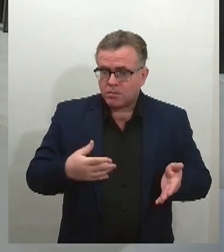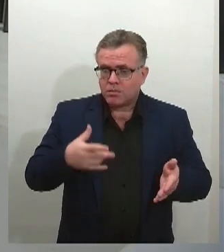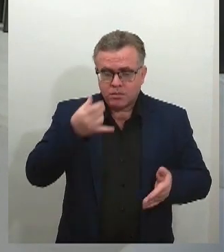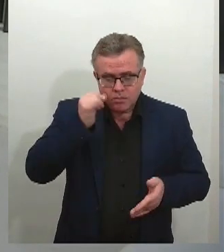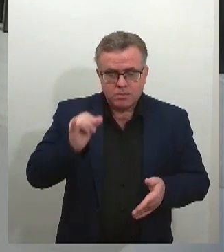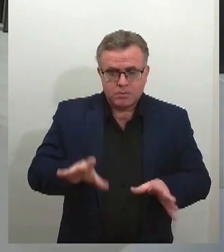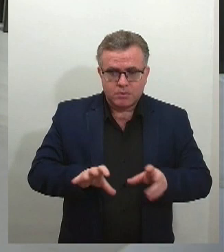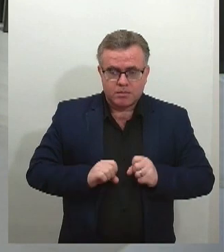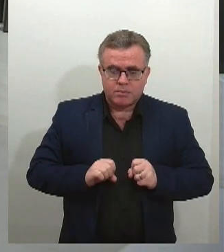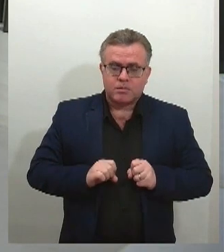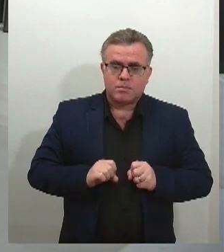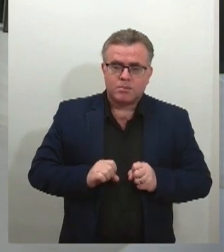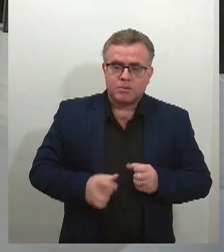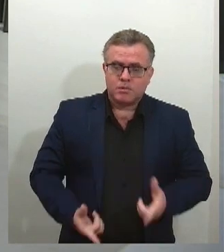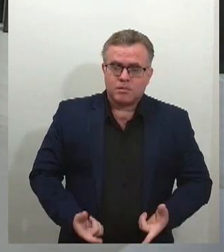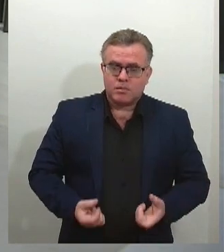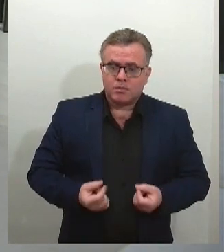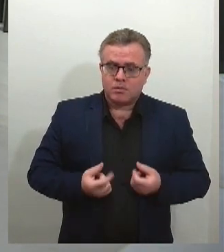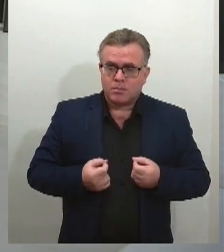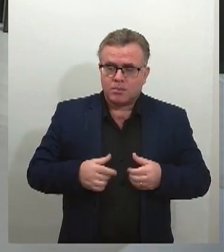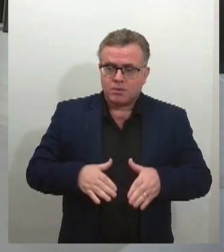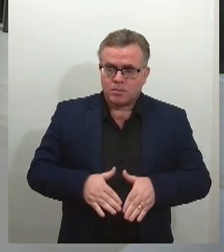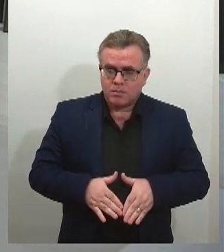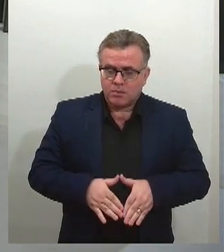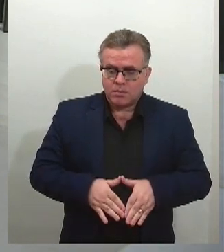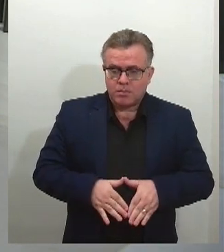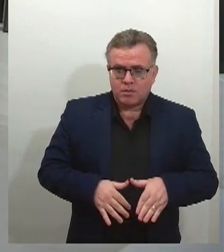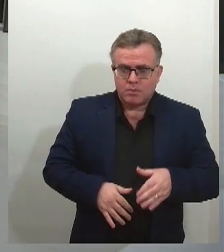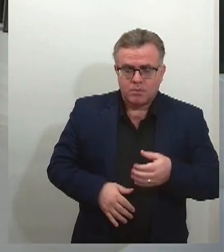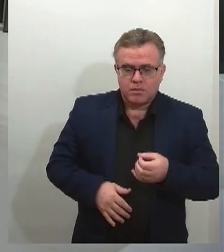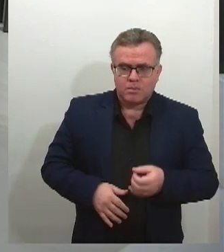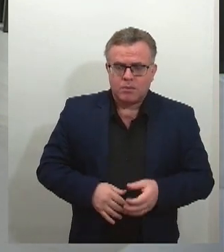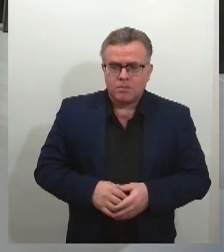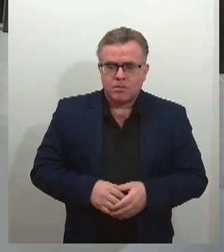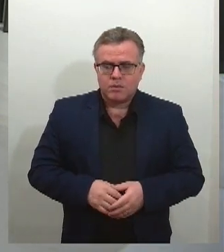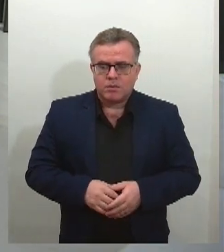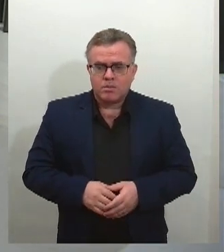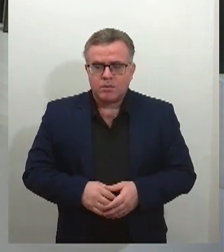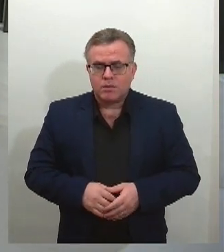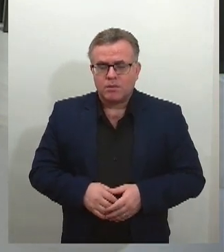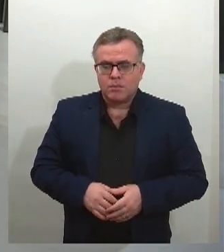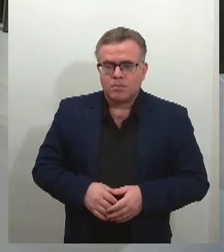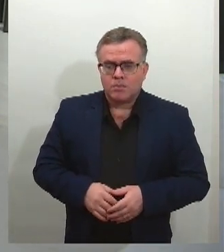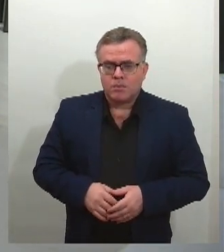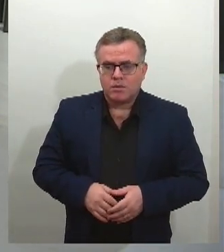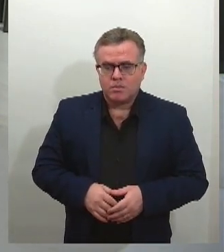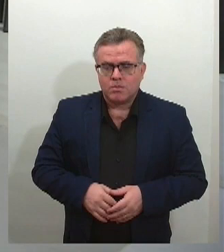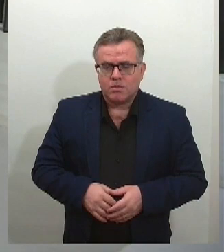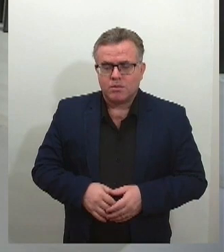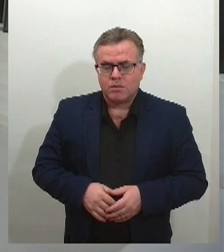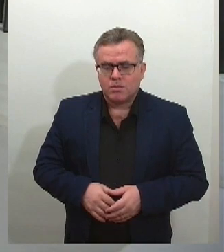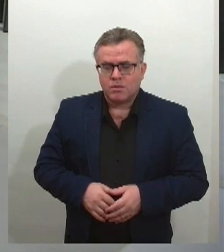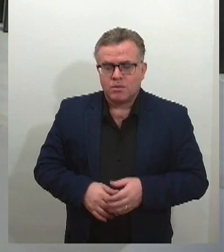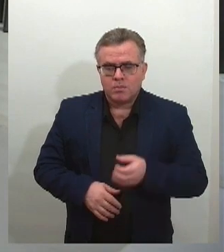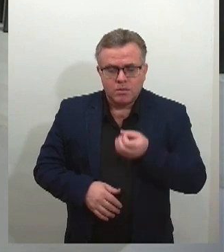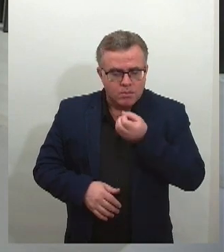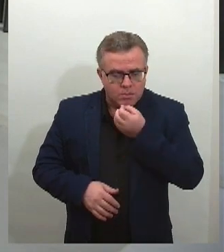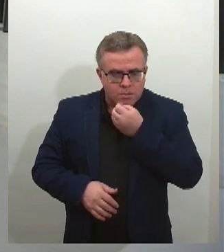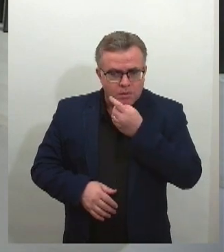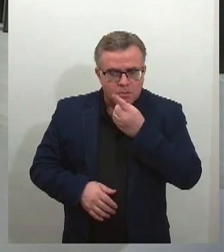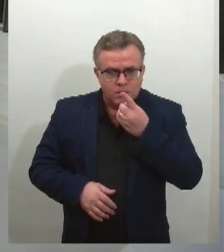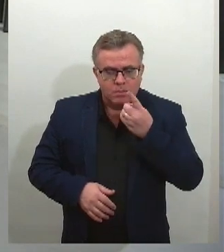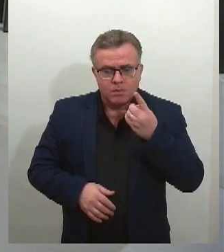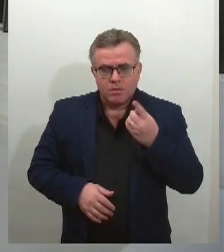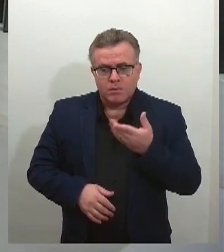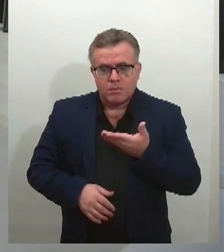útero. Bom dia, Denise. Bom dia, telespectadora da TV Alese. Sim, é muito importante, né, a campanha